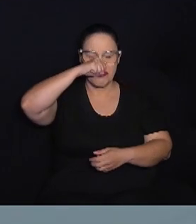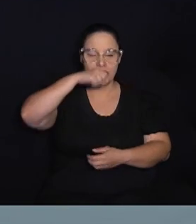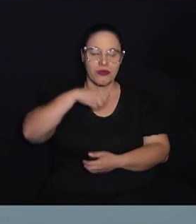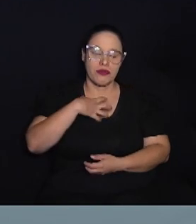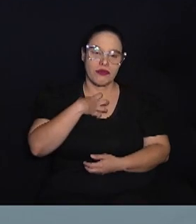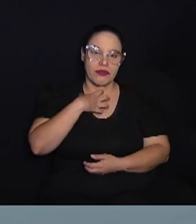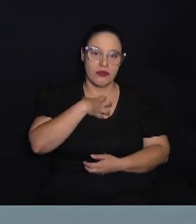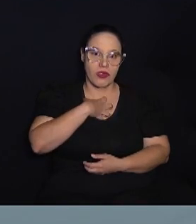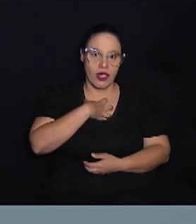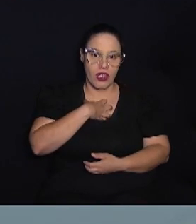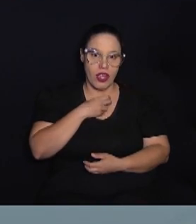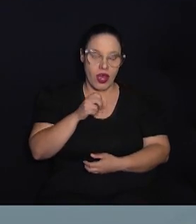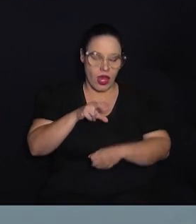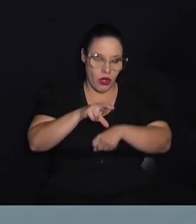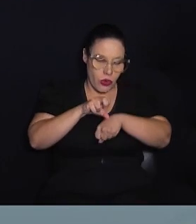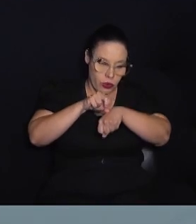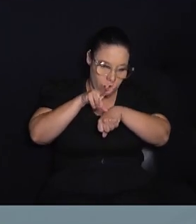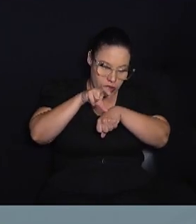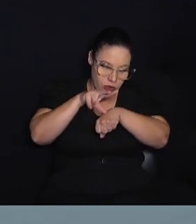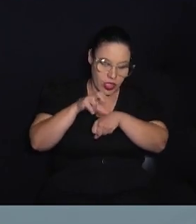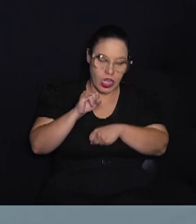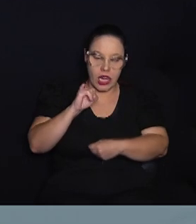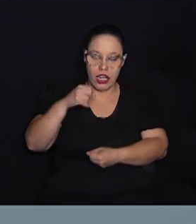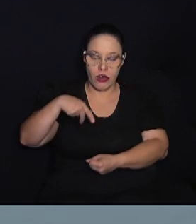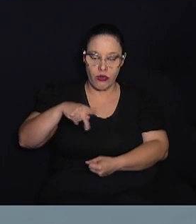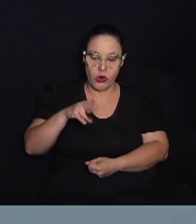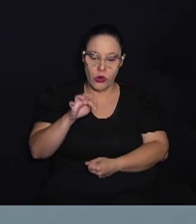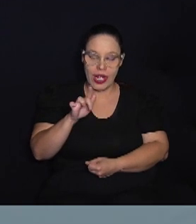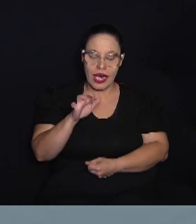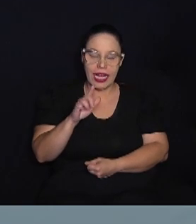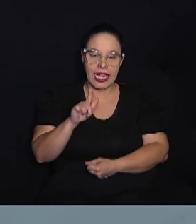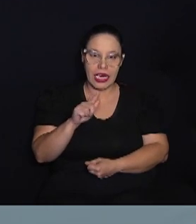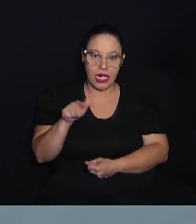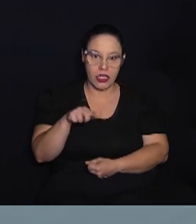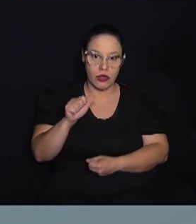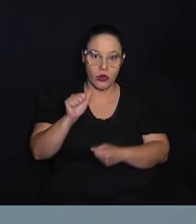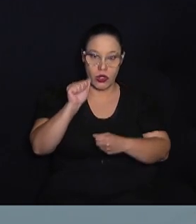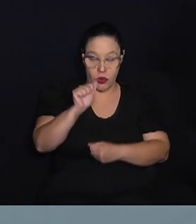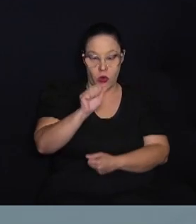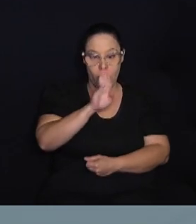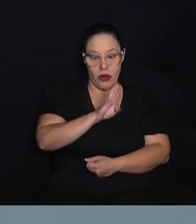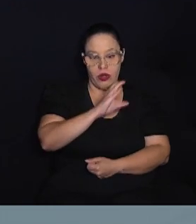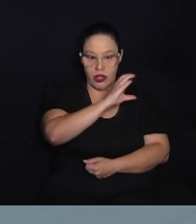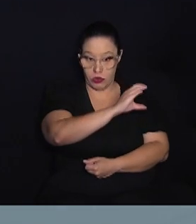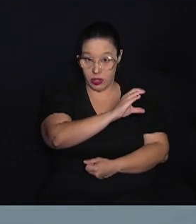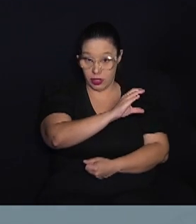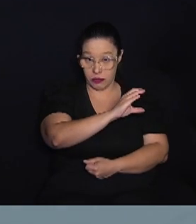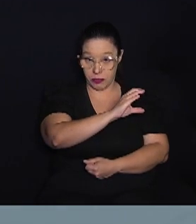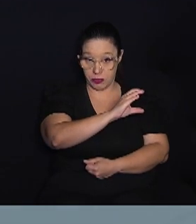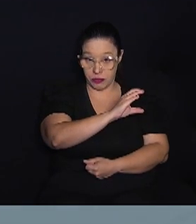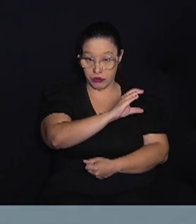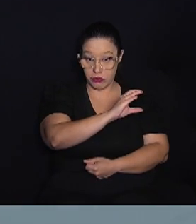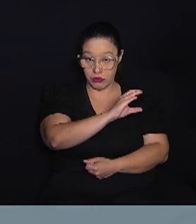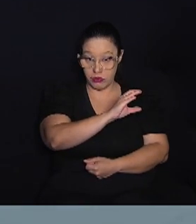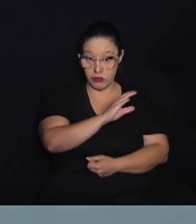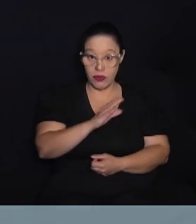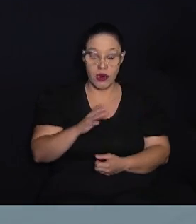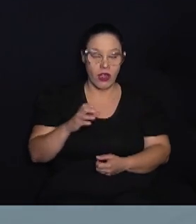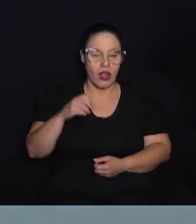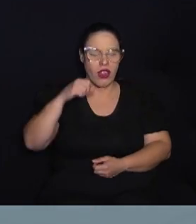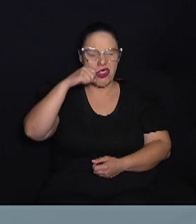causada pelo vírus influenza e ele tem três subtipos o a o b e o c a